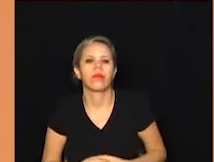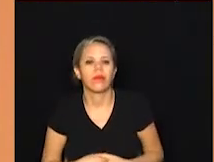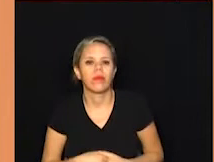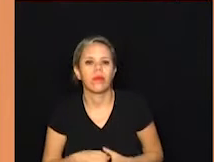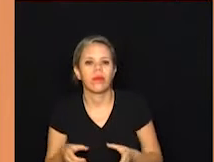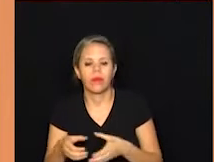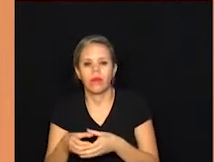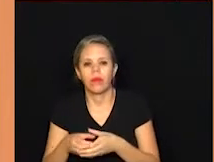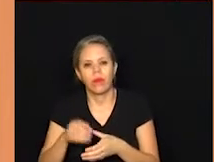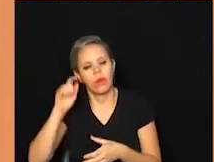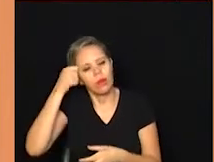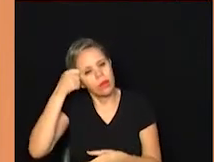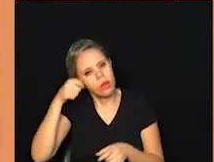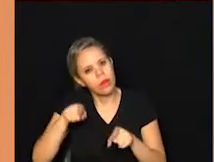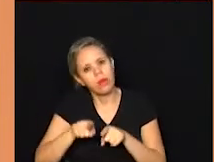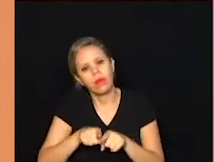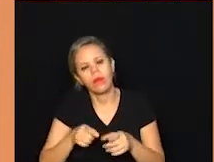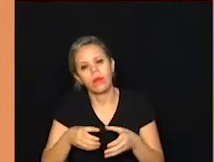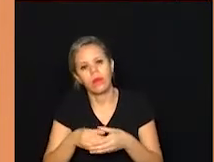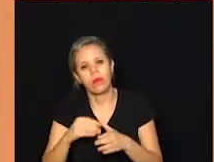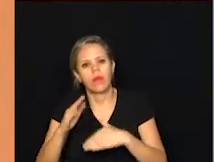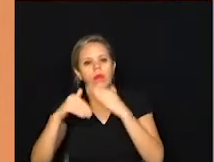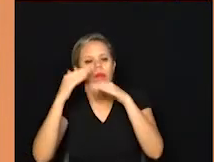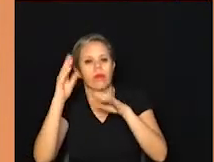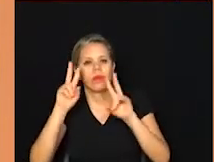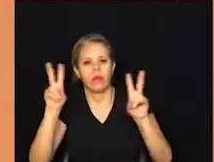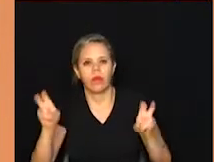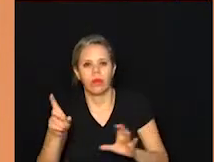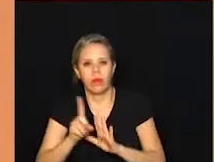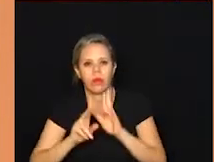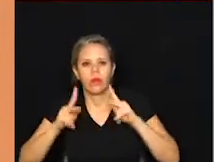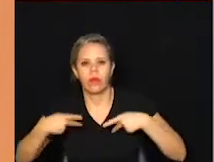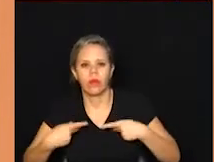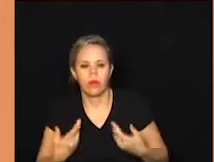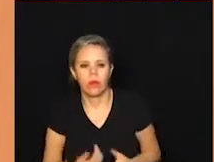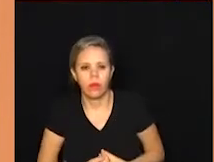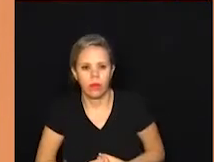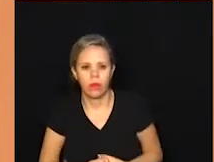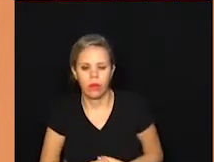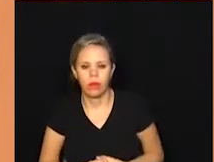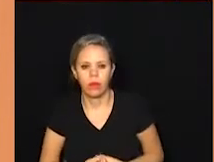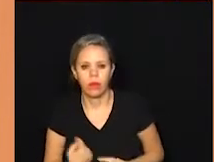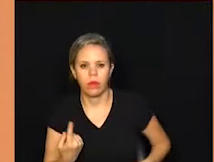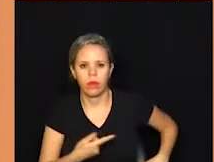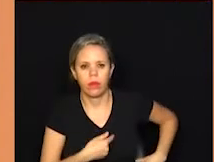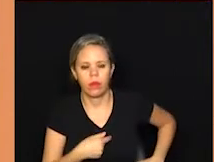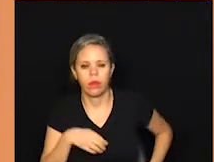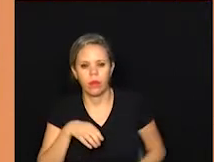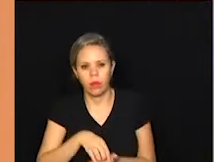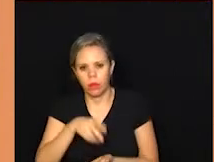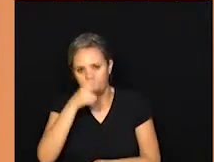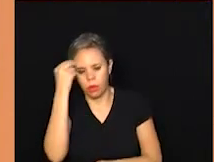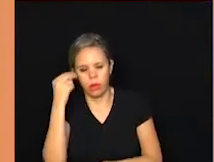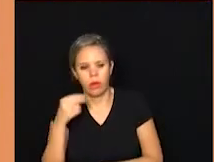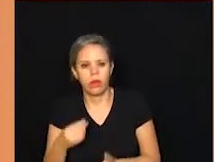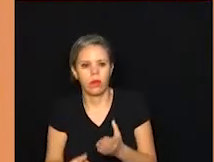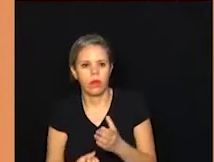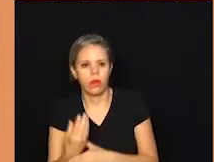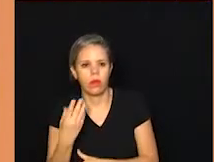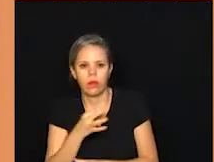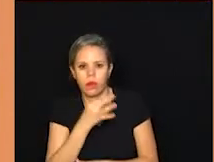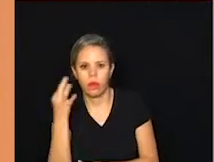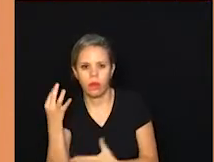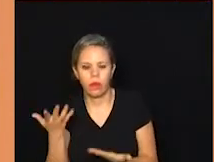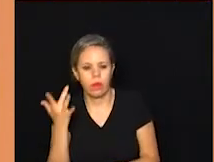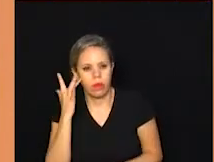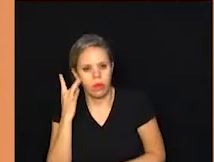tanto para a comunidade negra, também com construção com relação aos direitos humanos, A nossa audiência pública ocorreu super bem, acho que